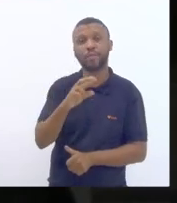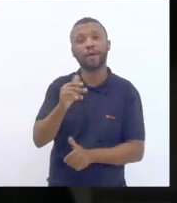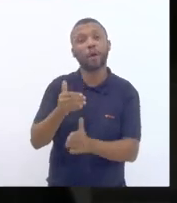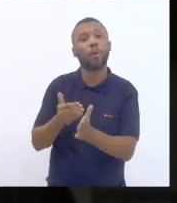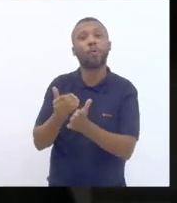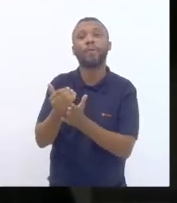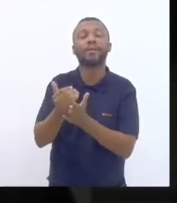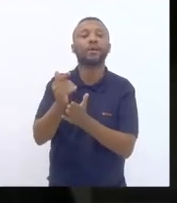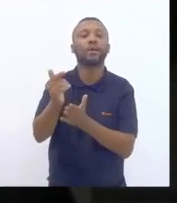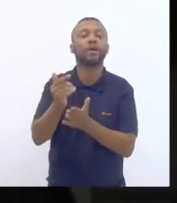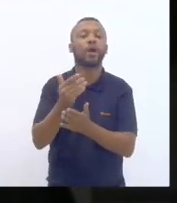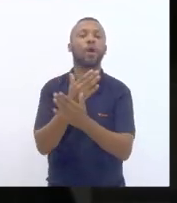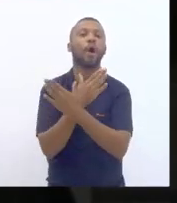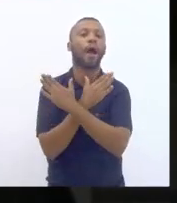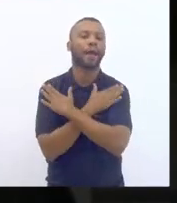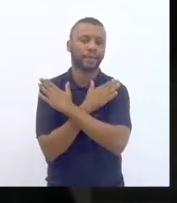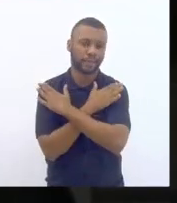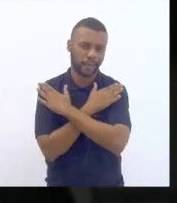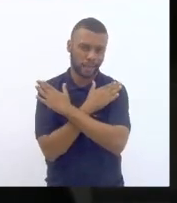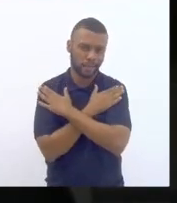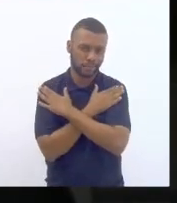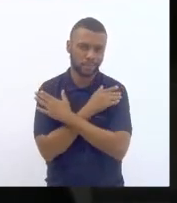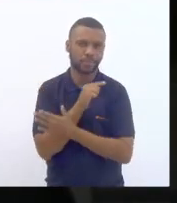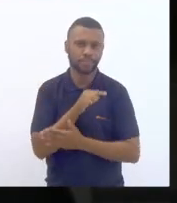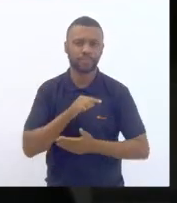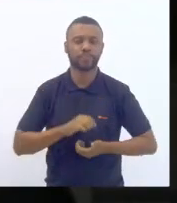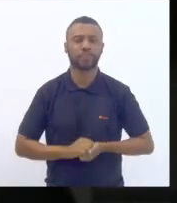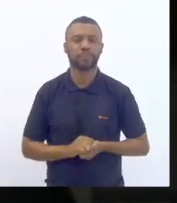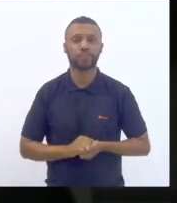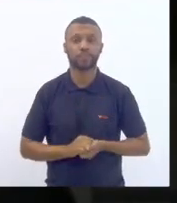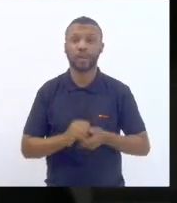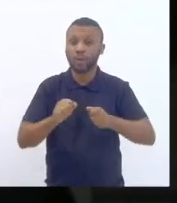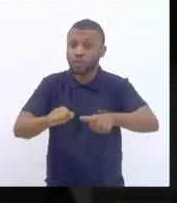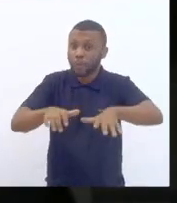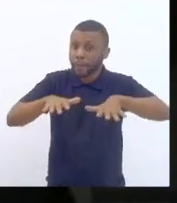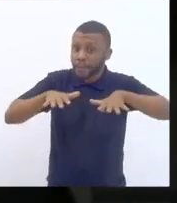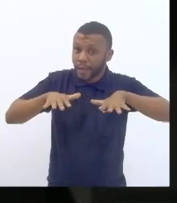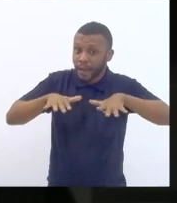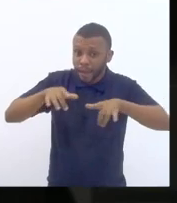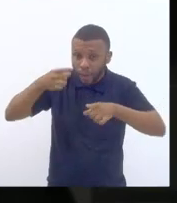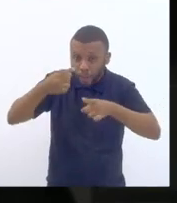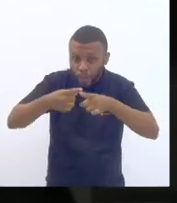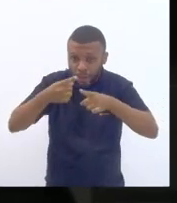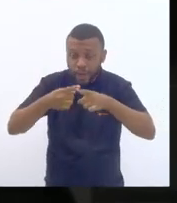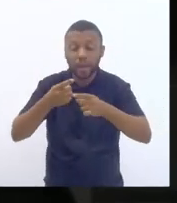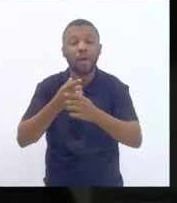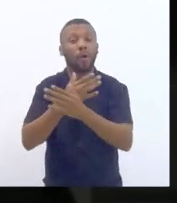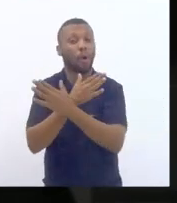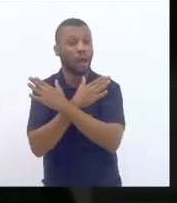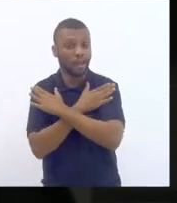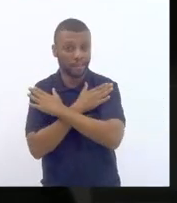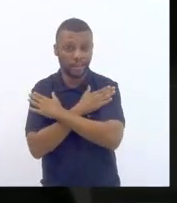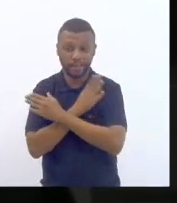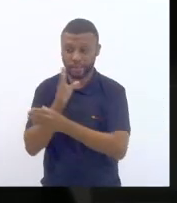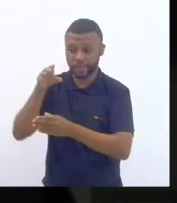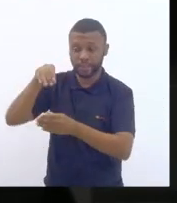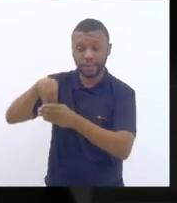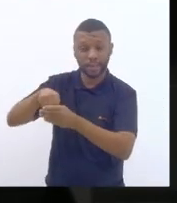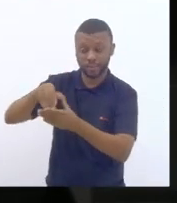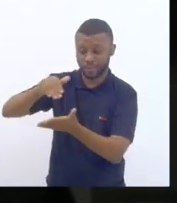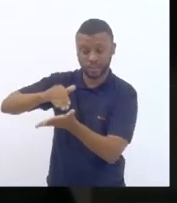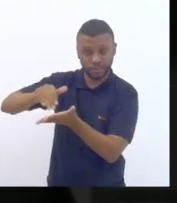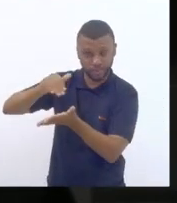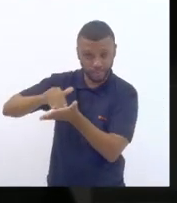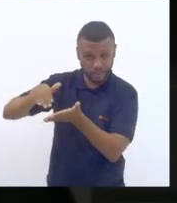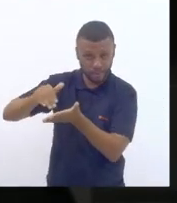recesso recesso do plenário porque é recesso nos gabinetes ajuda